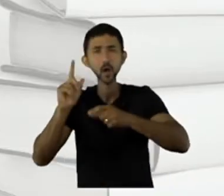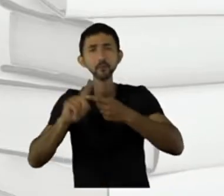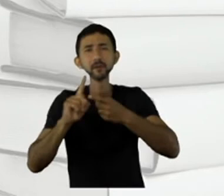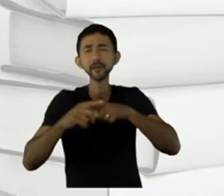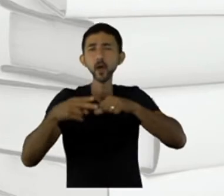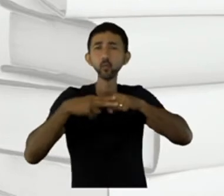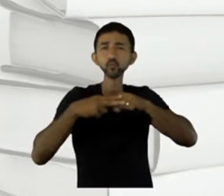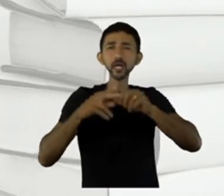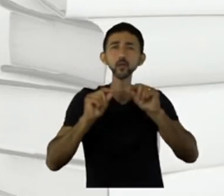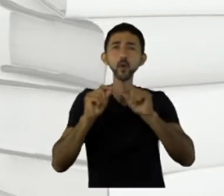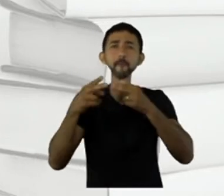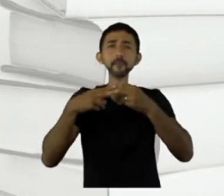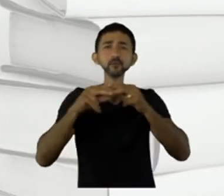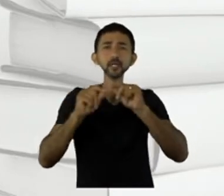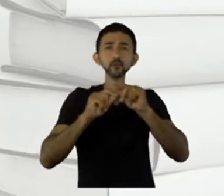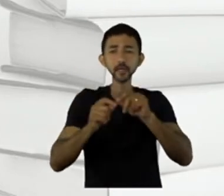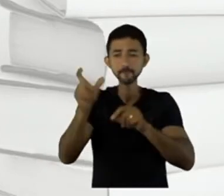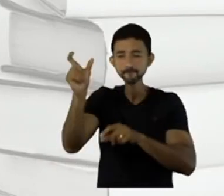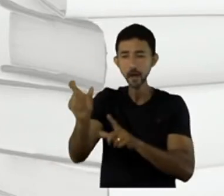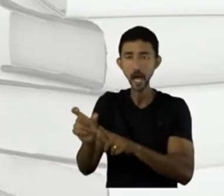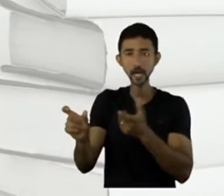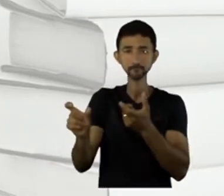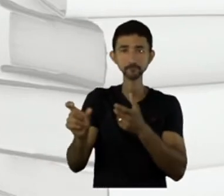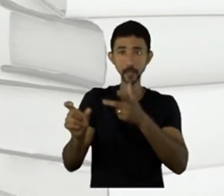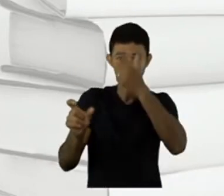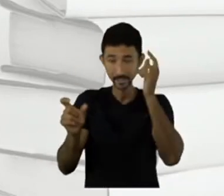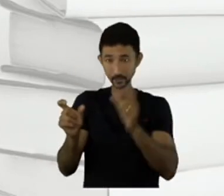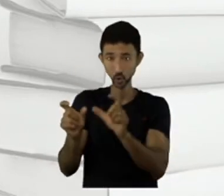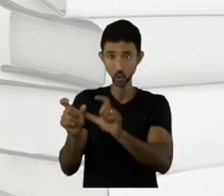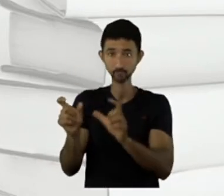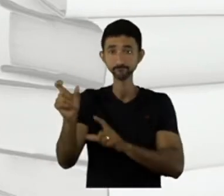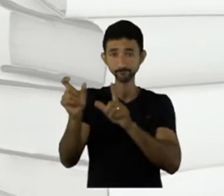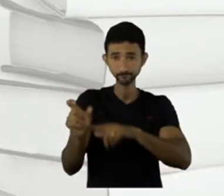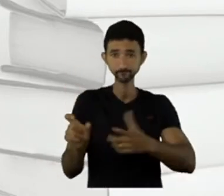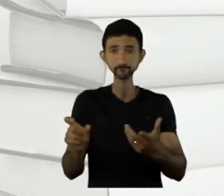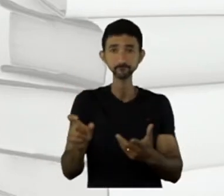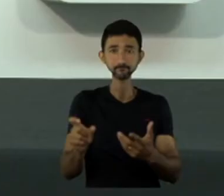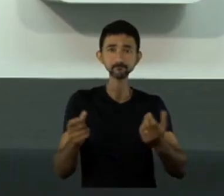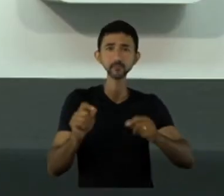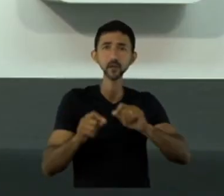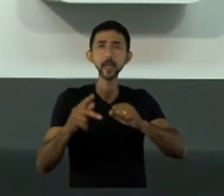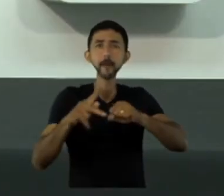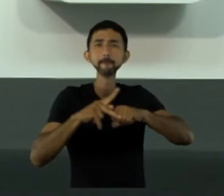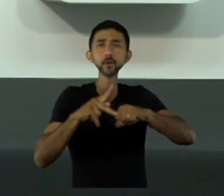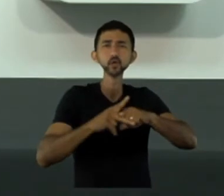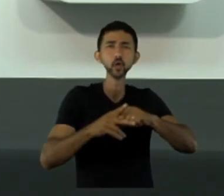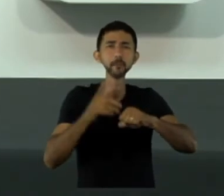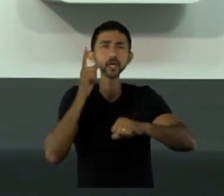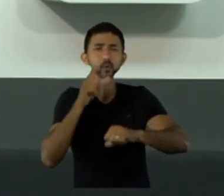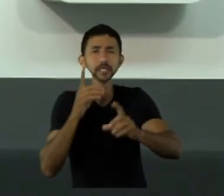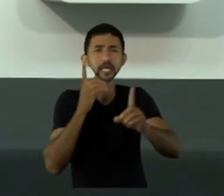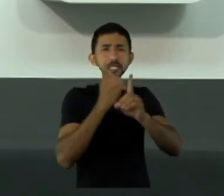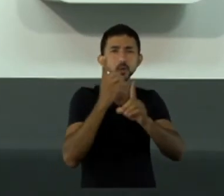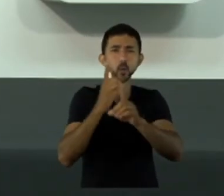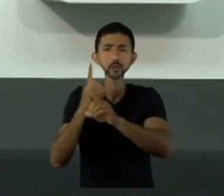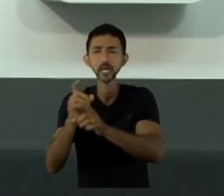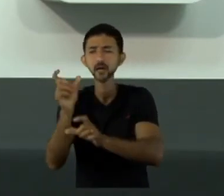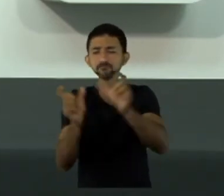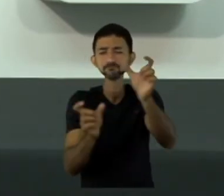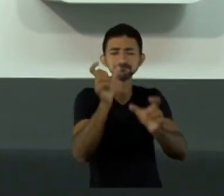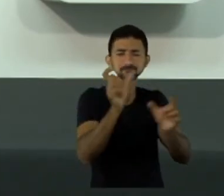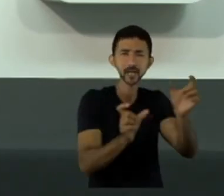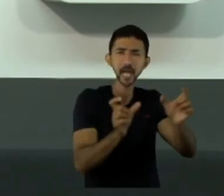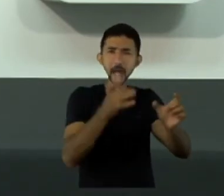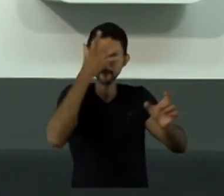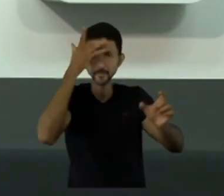usados para indicar a pessoa no discurso. Então, são através dos pronomes pessoais que a gente consegue identificar quem são as pessoas